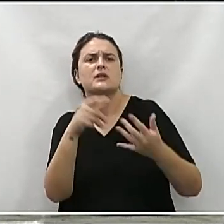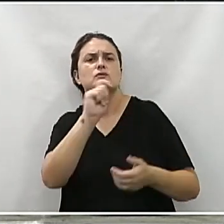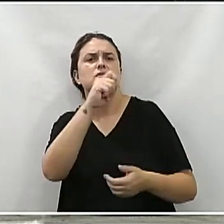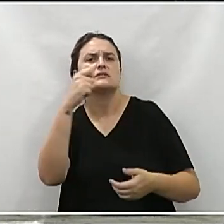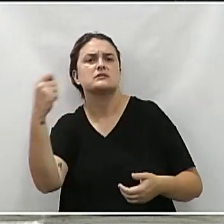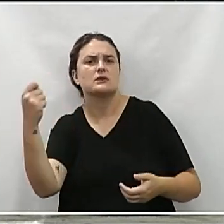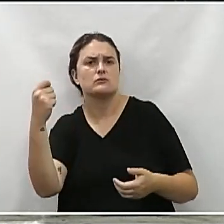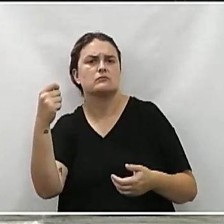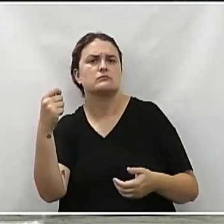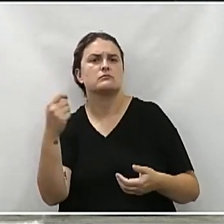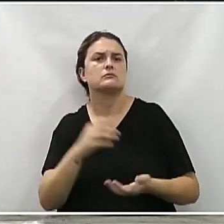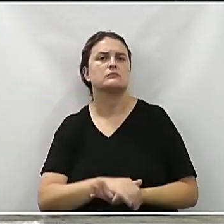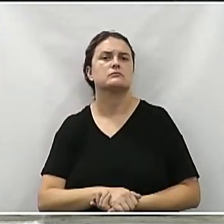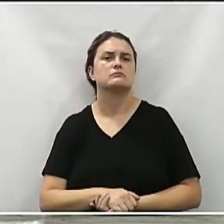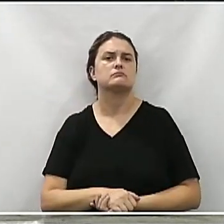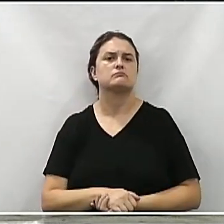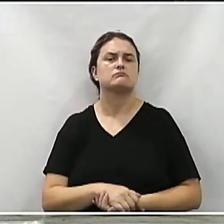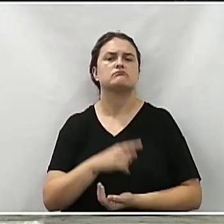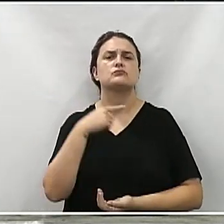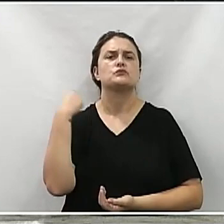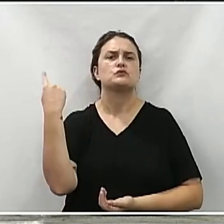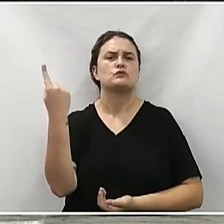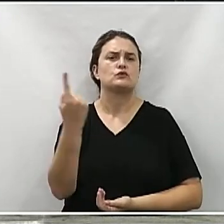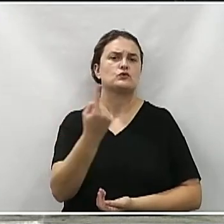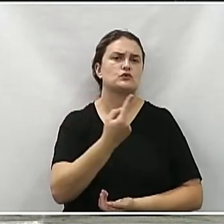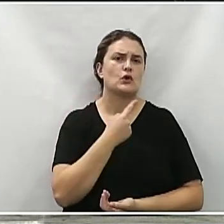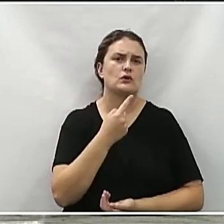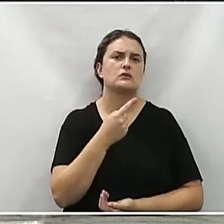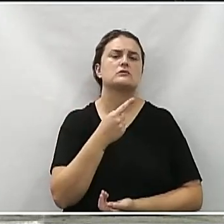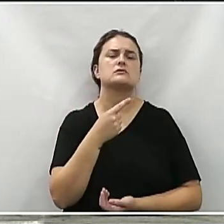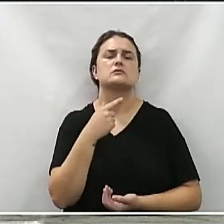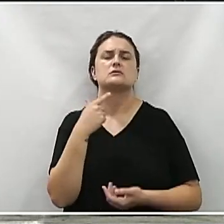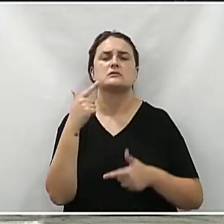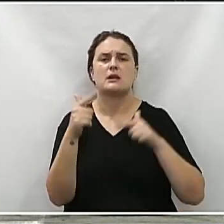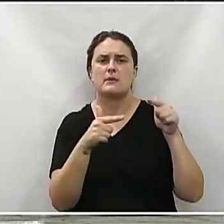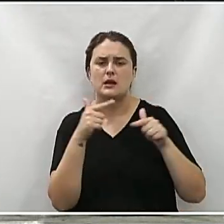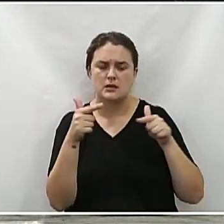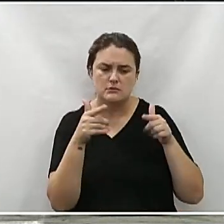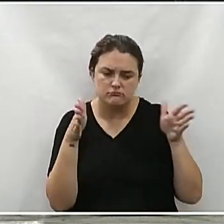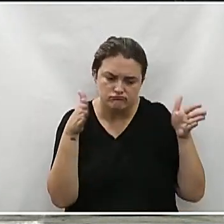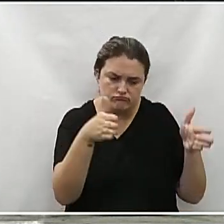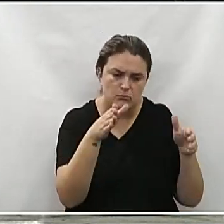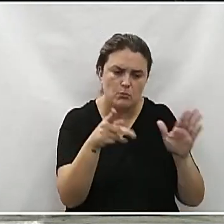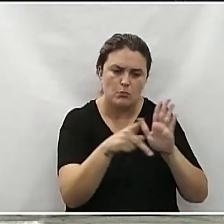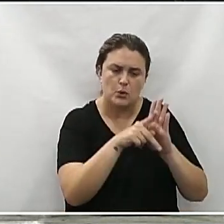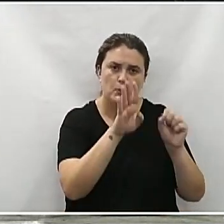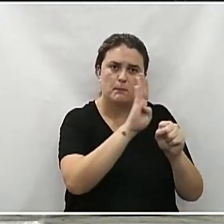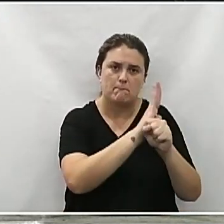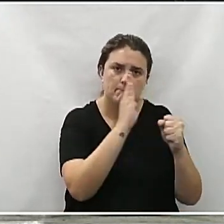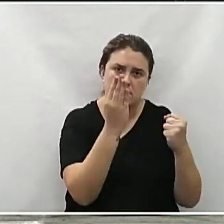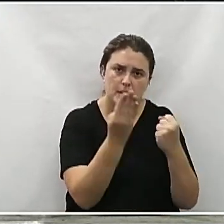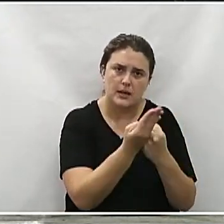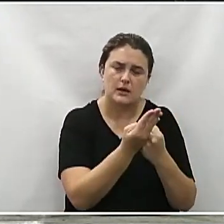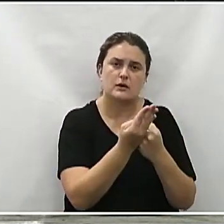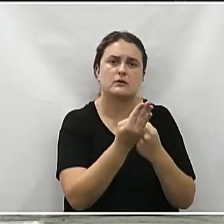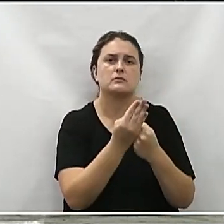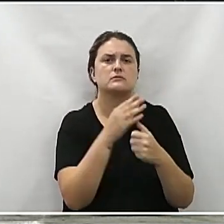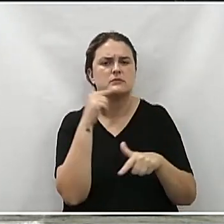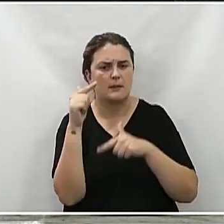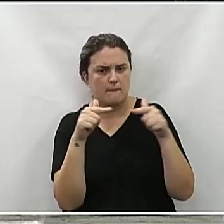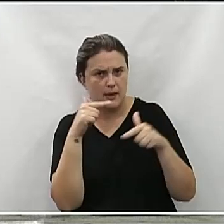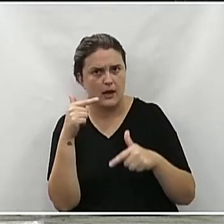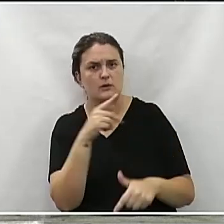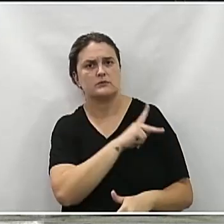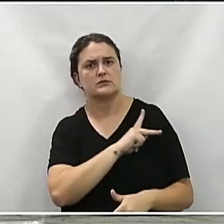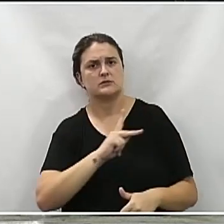nós somos como se diz bairristas viemos também de trabalhar com o